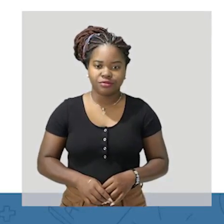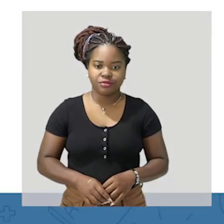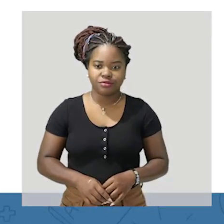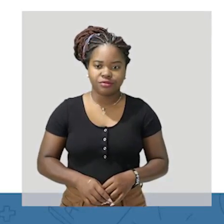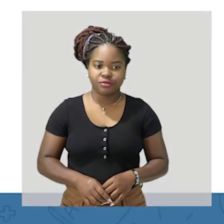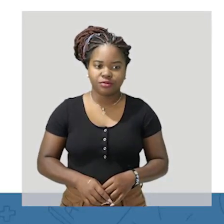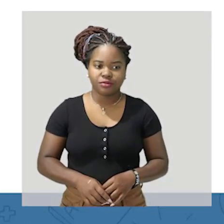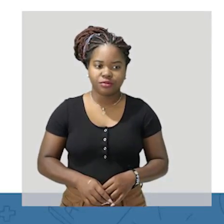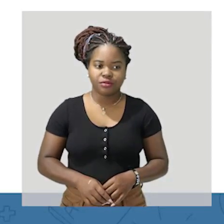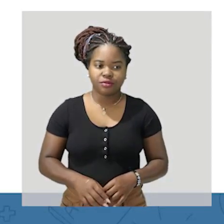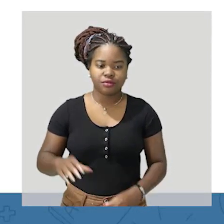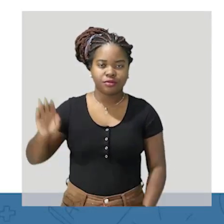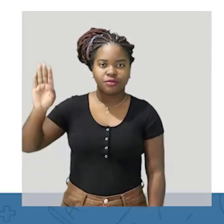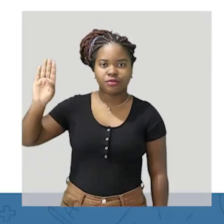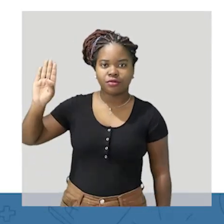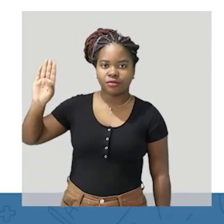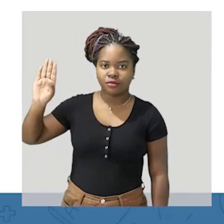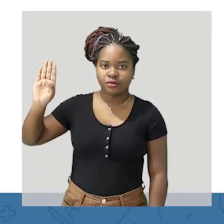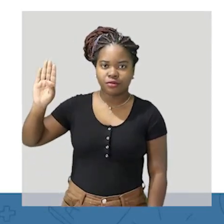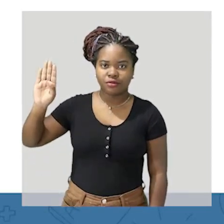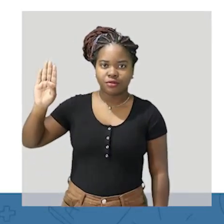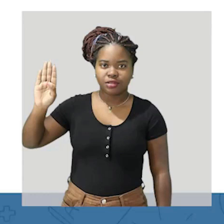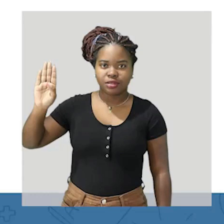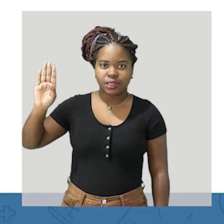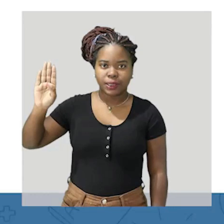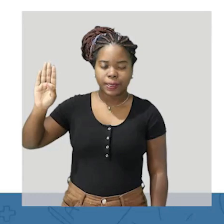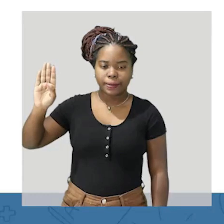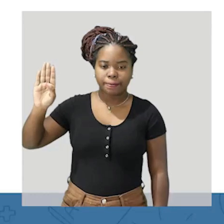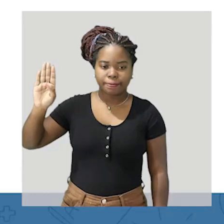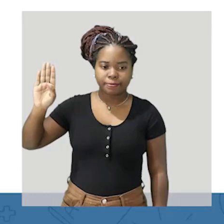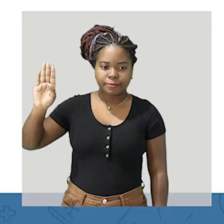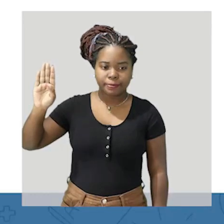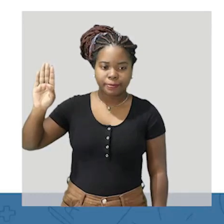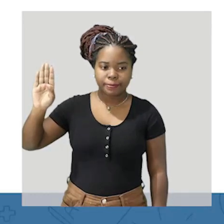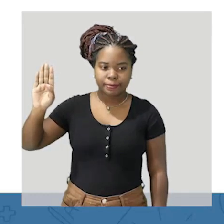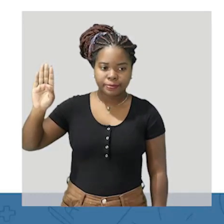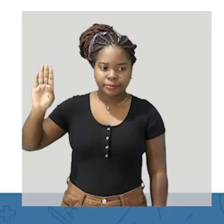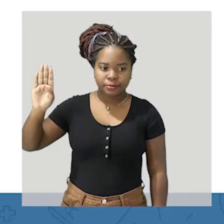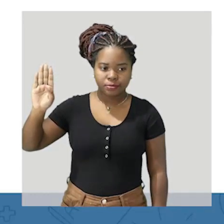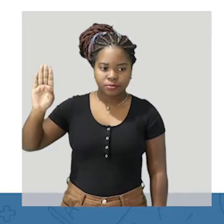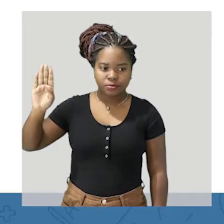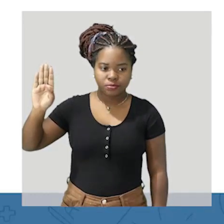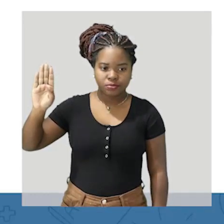movimento contemporâneo de apropriação de espaços públicos.